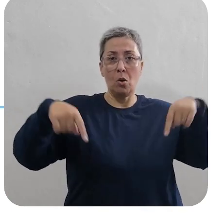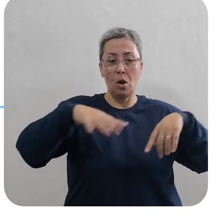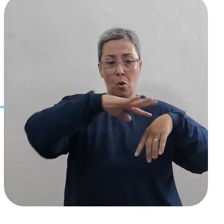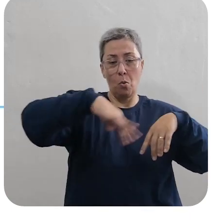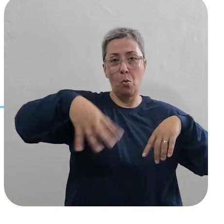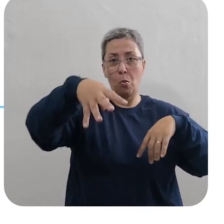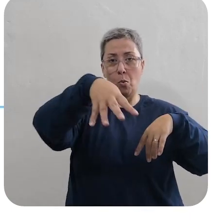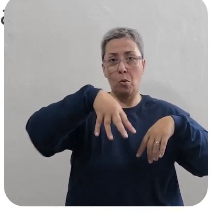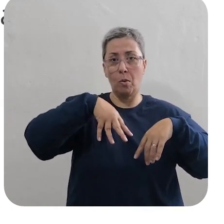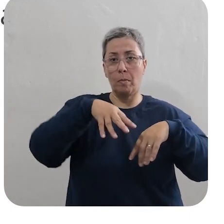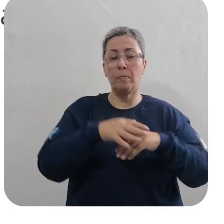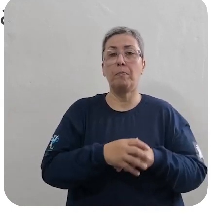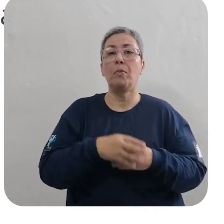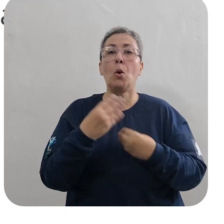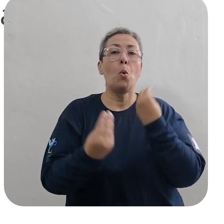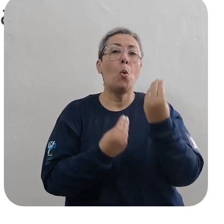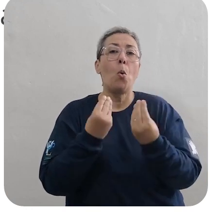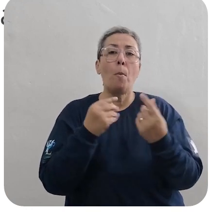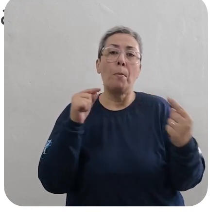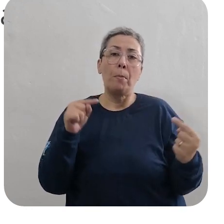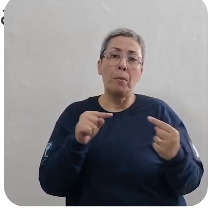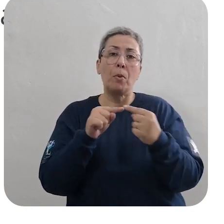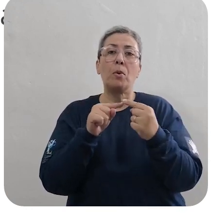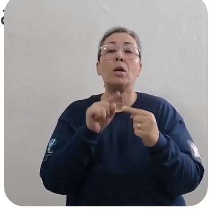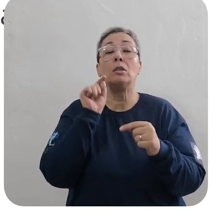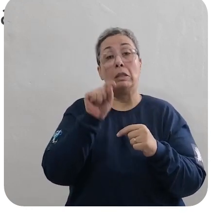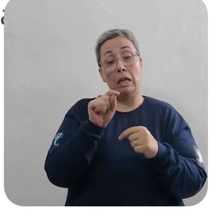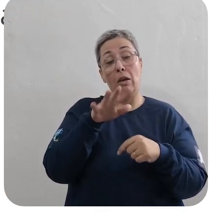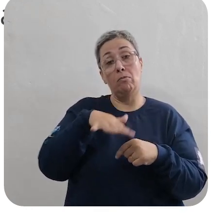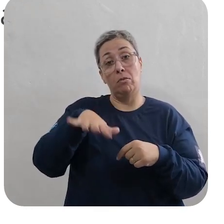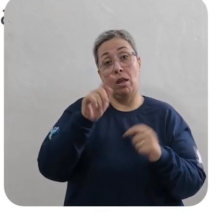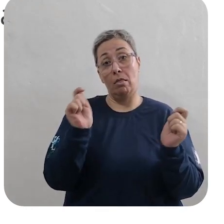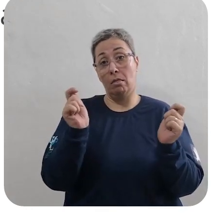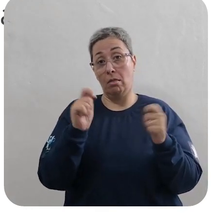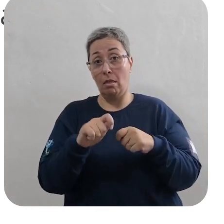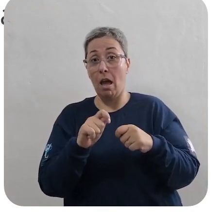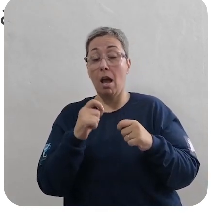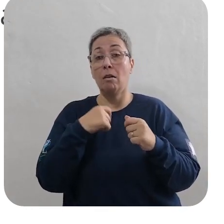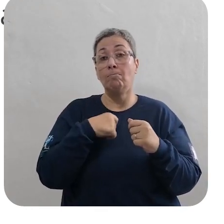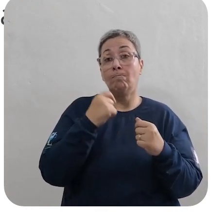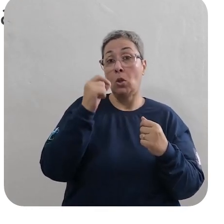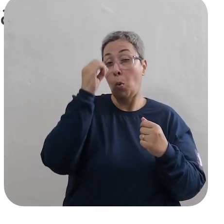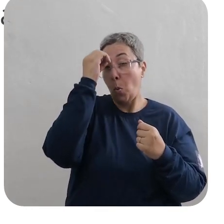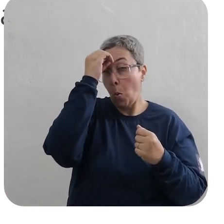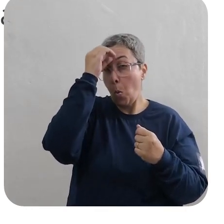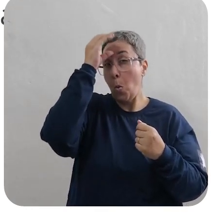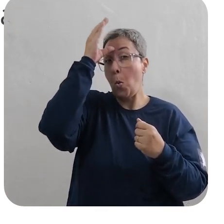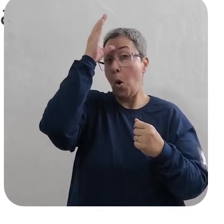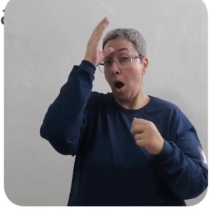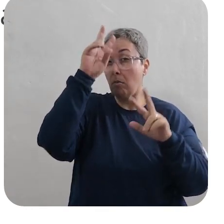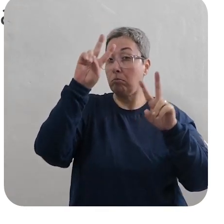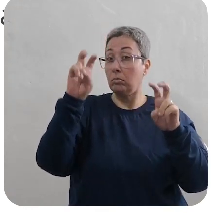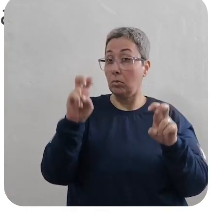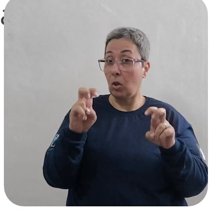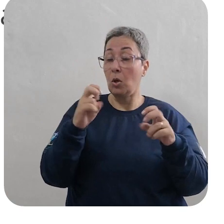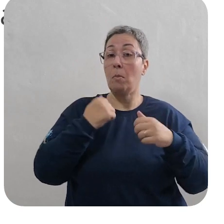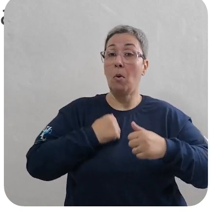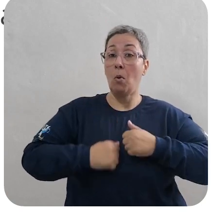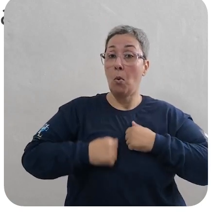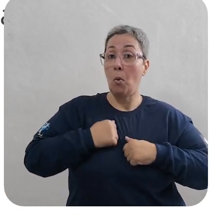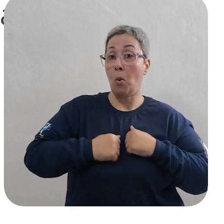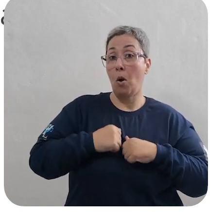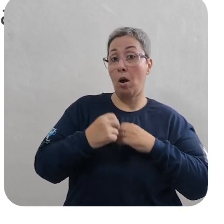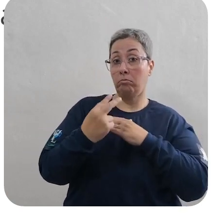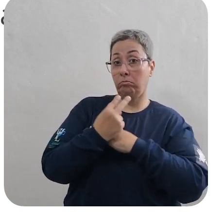quadriculada. Como o objetivo geral é possibilitar a construção de conhecimentos sobre higiene